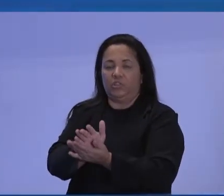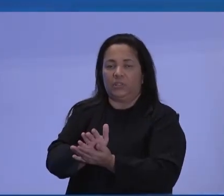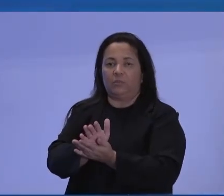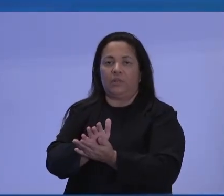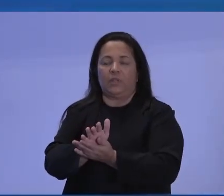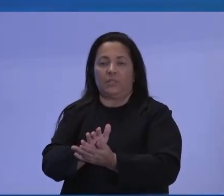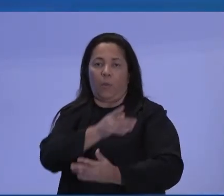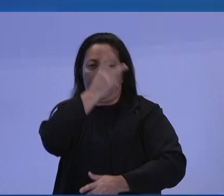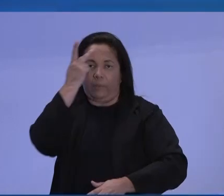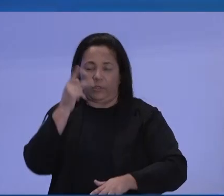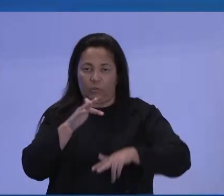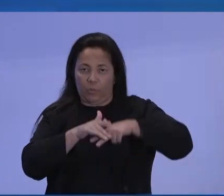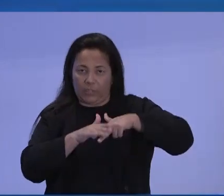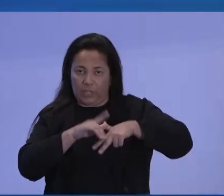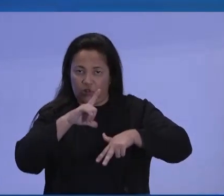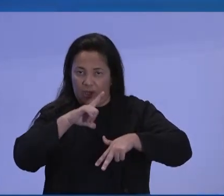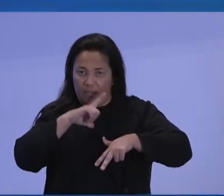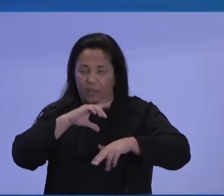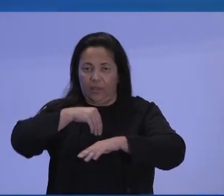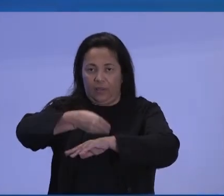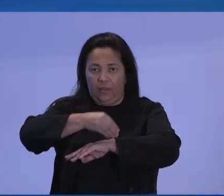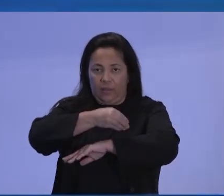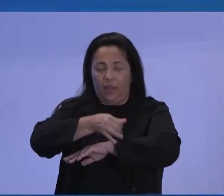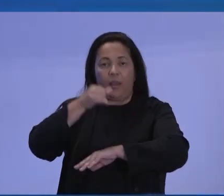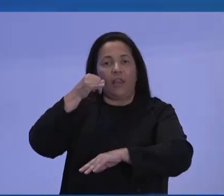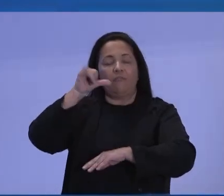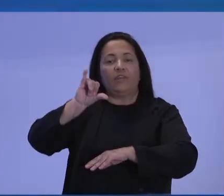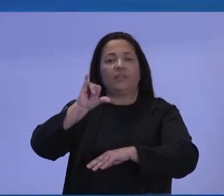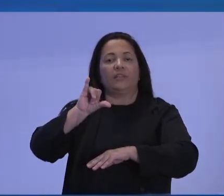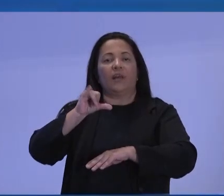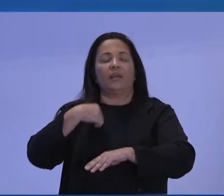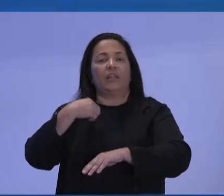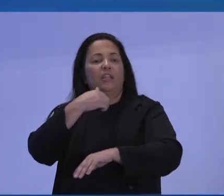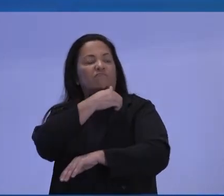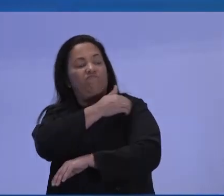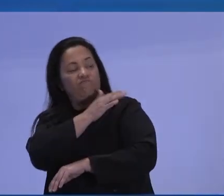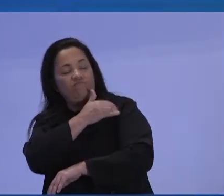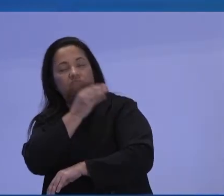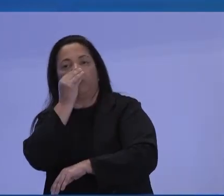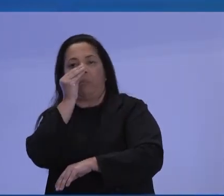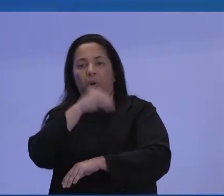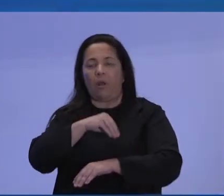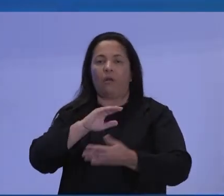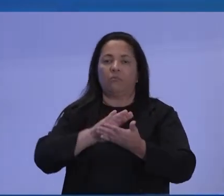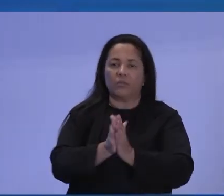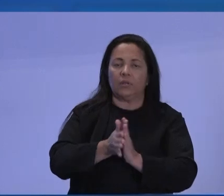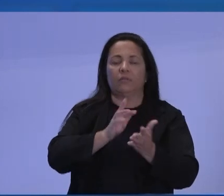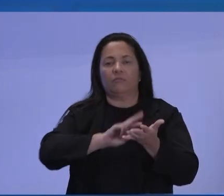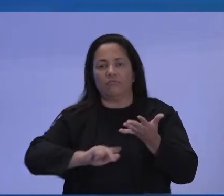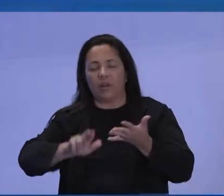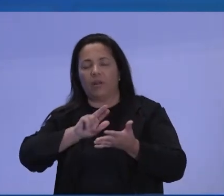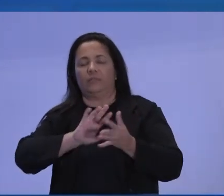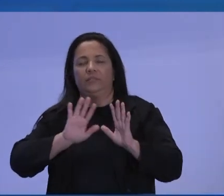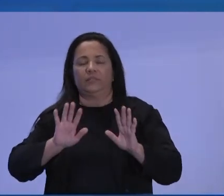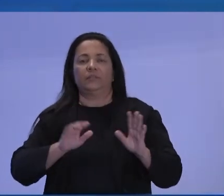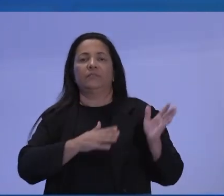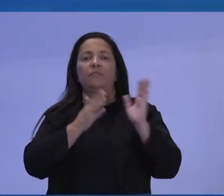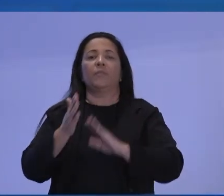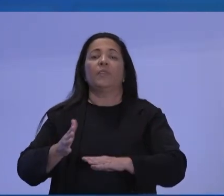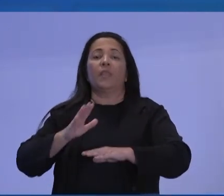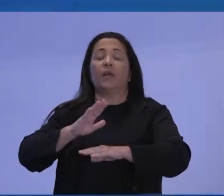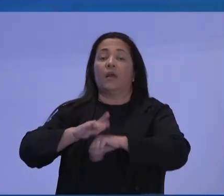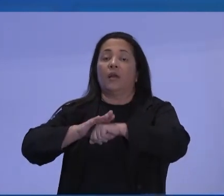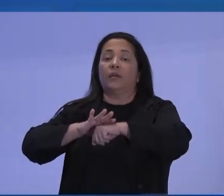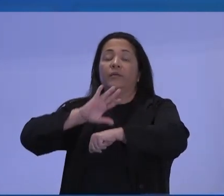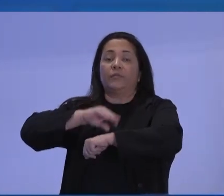da inclusão. Então, as dificuldades na reintegração e o preconceito. Então, como já foi dito, a hanseníase